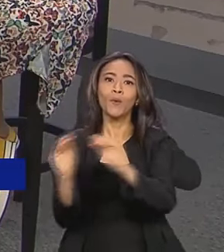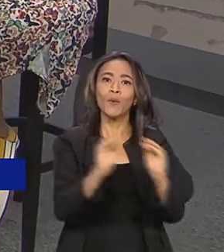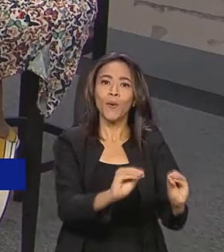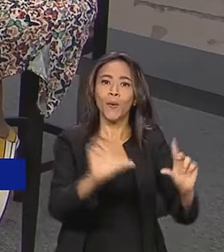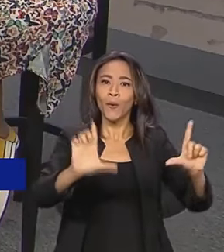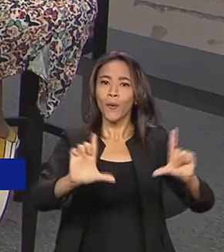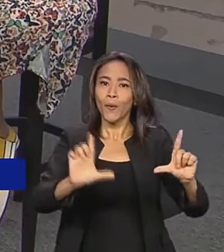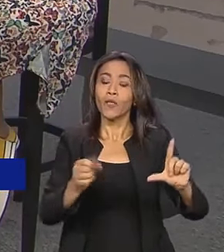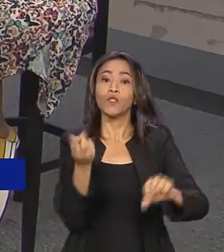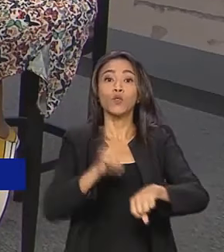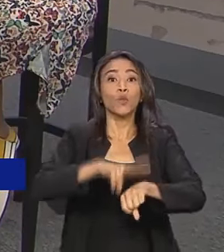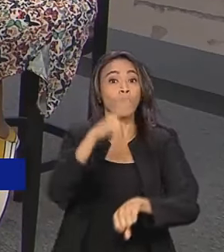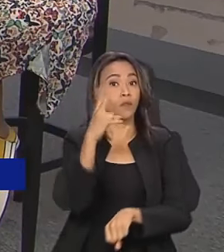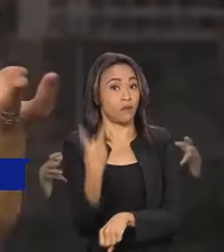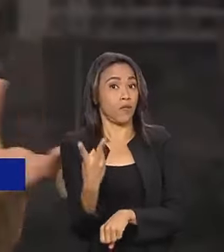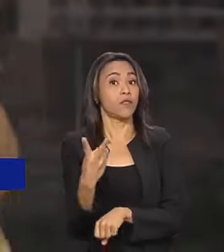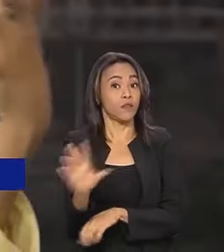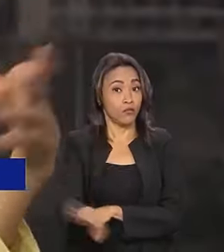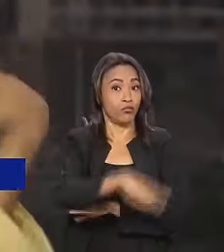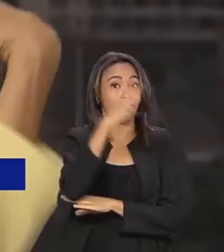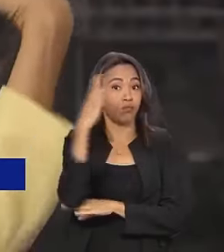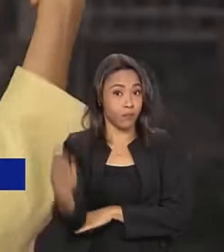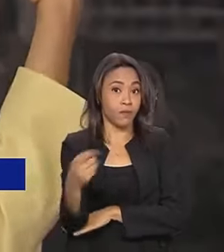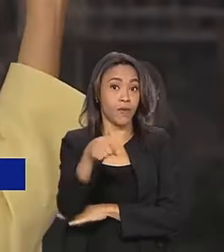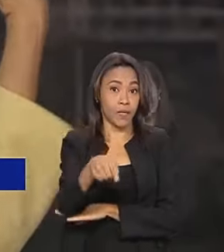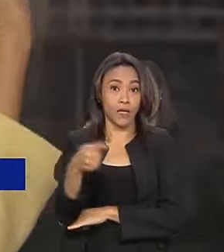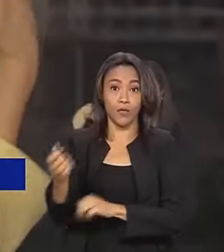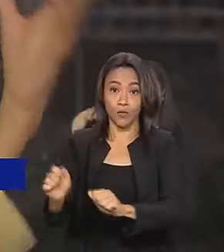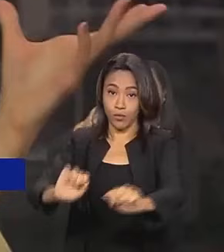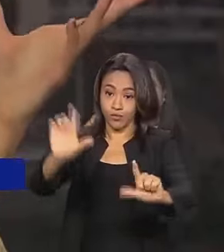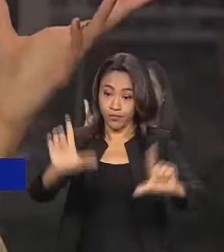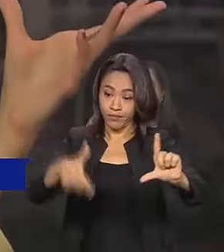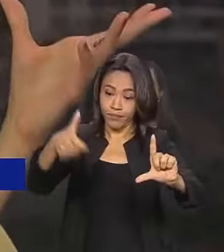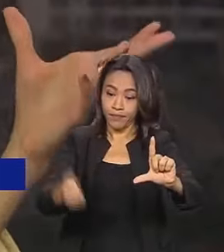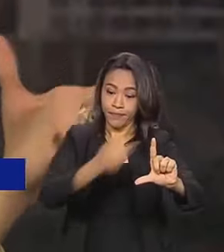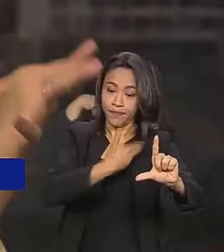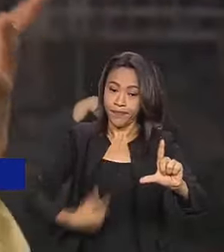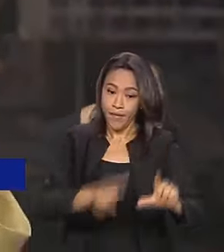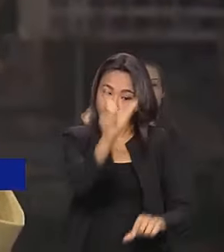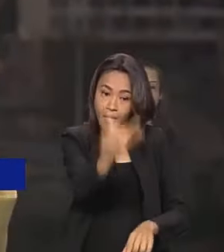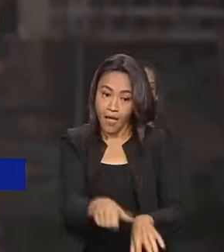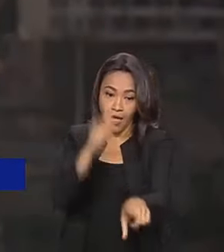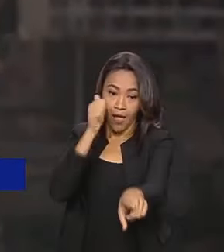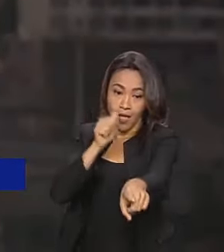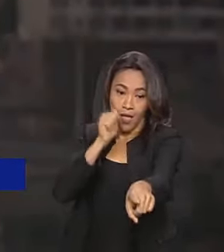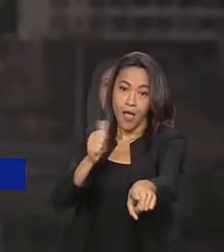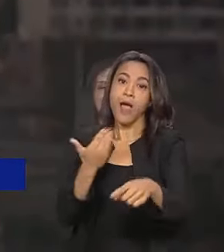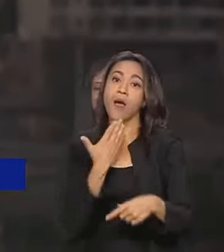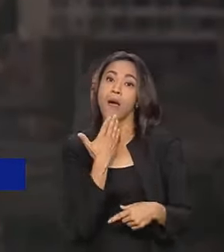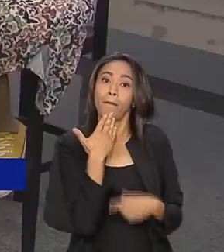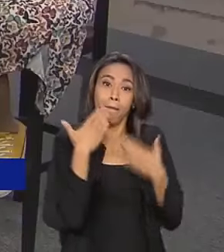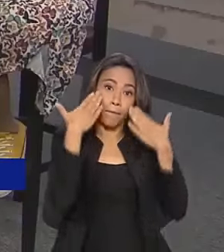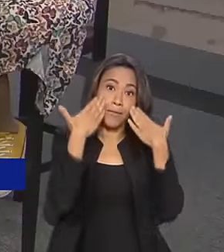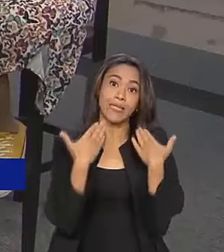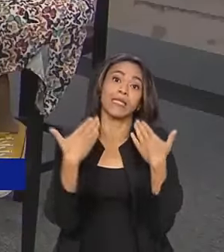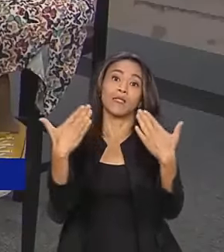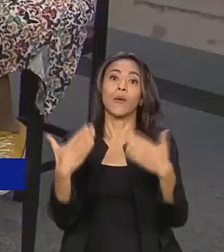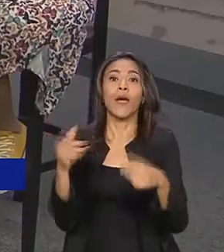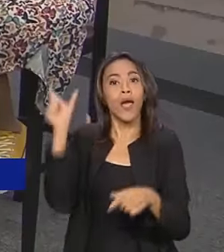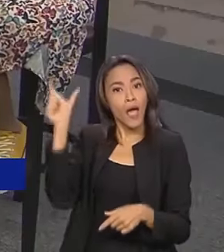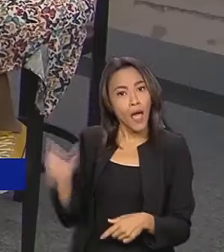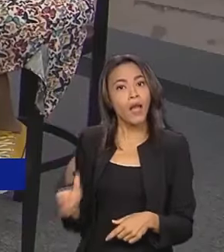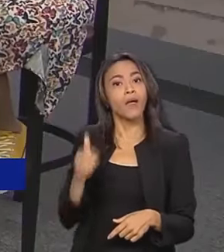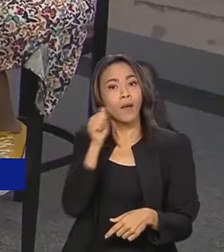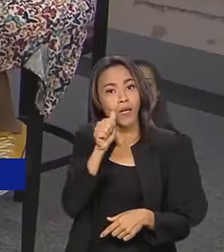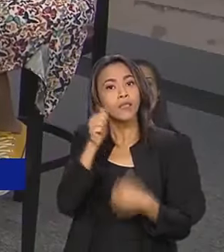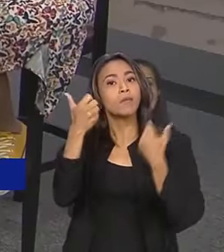duas vezes por dia no canal gov a apresentadora Marília rigoni entende que a repercussão é